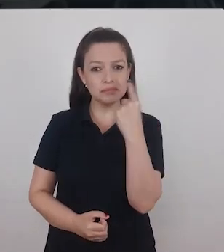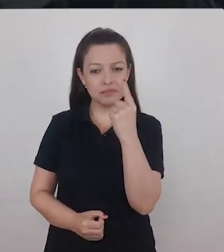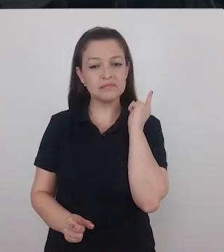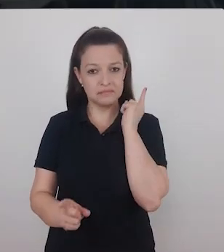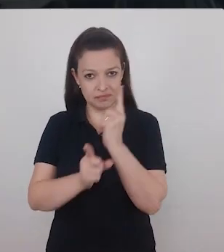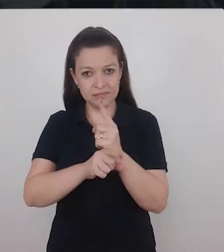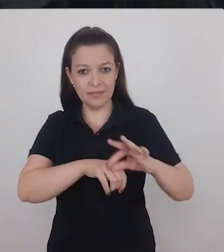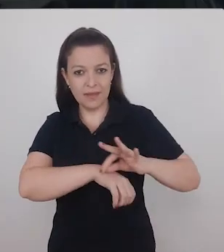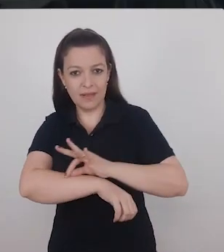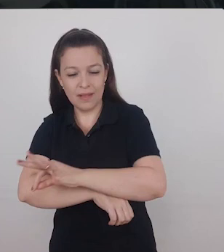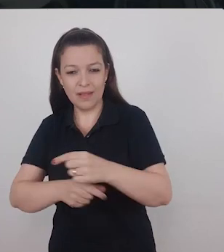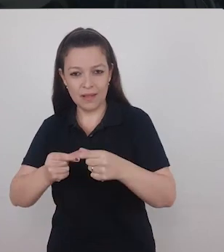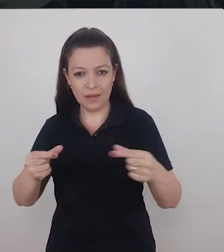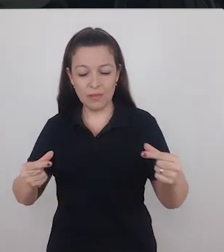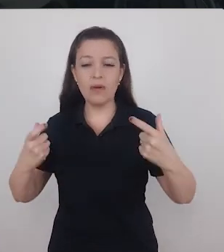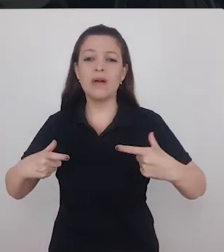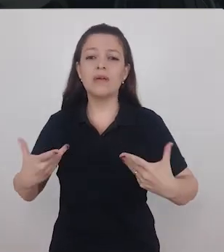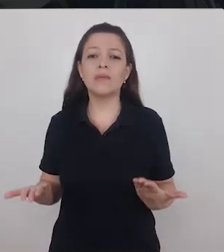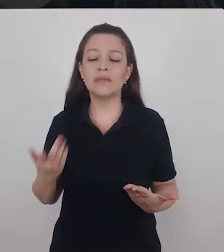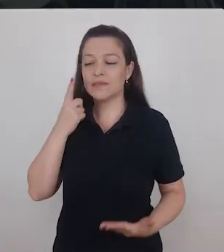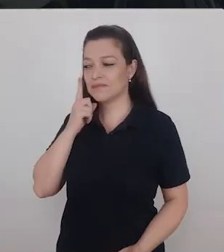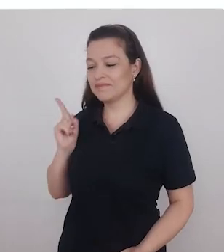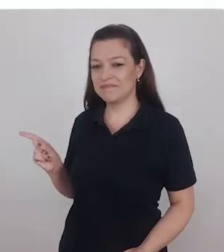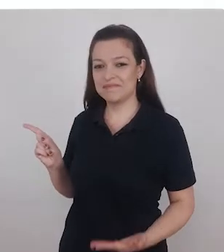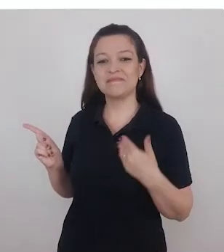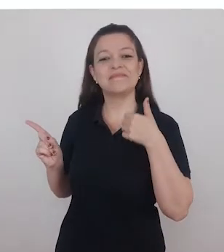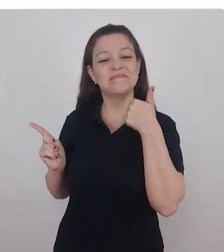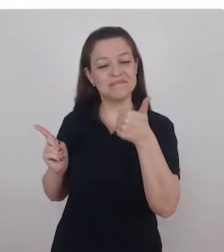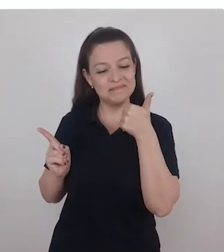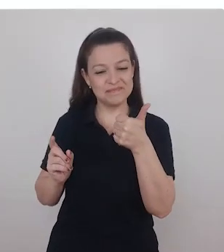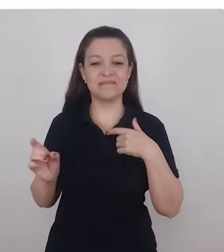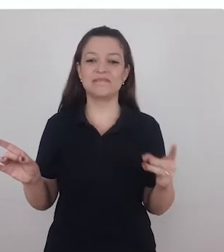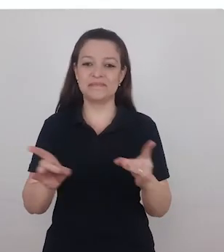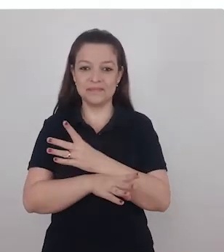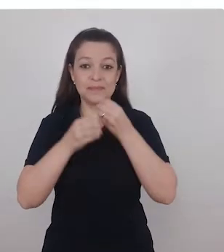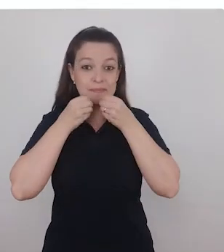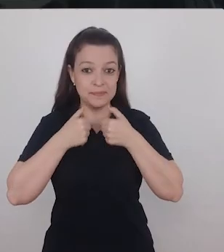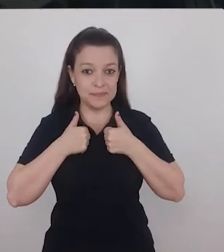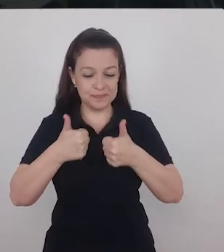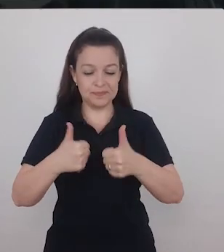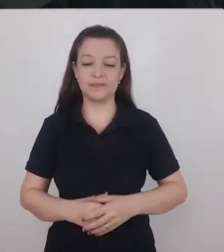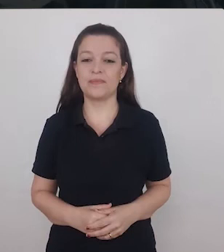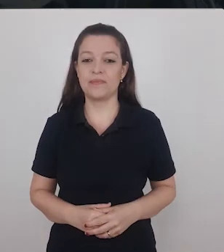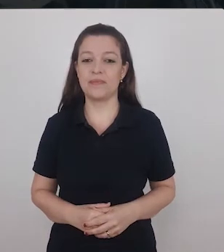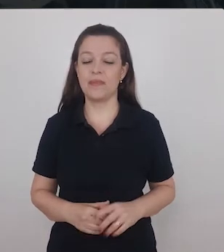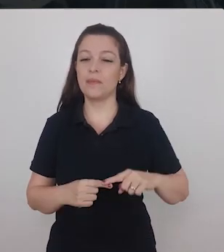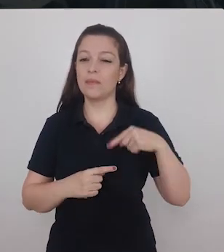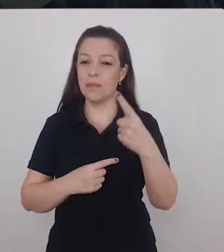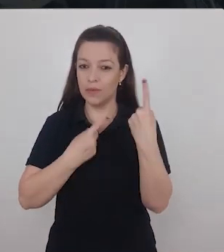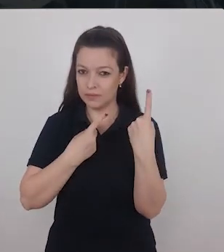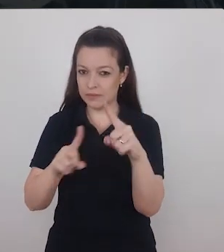E aí, encontraram a régua? Onde será que está? Está aqui embaixo. Muito bem. Vamos para o